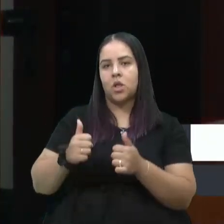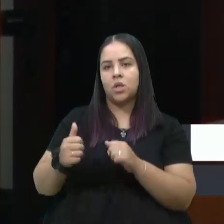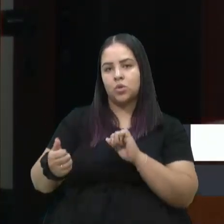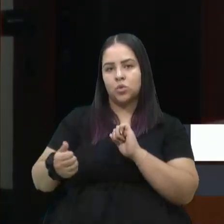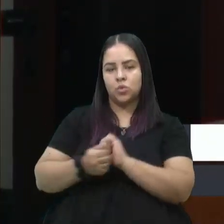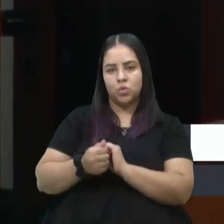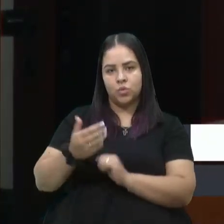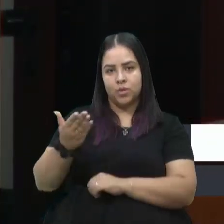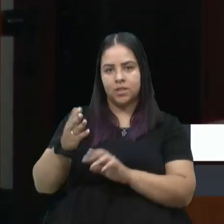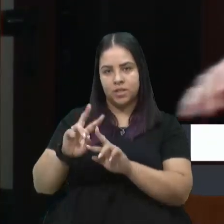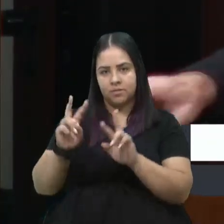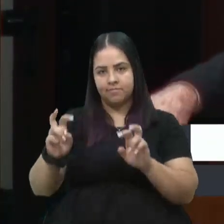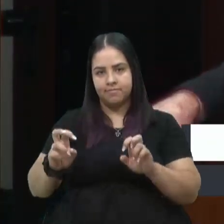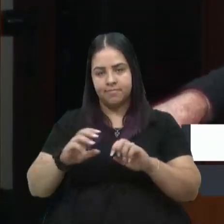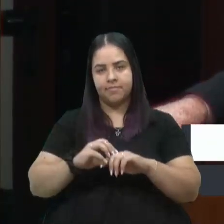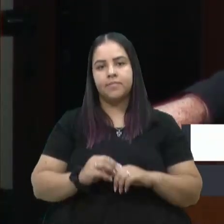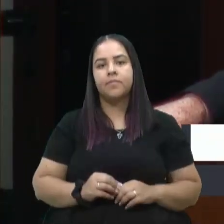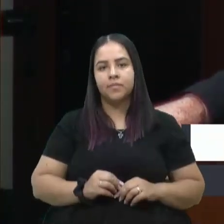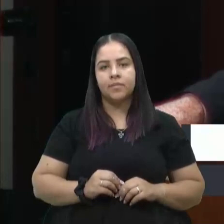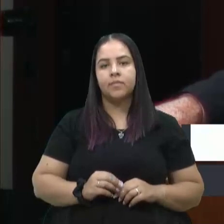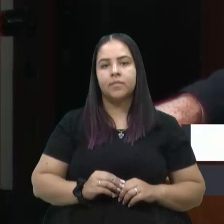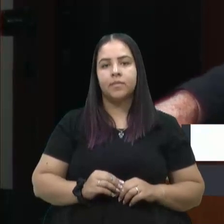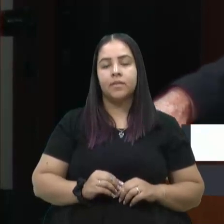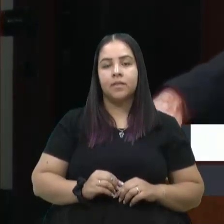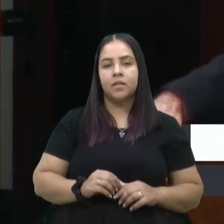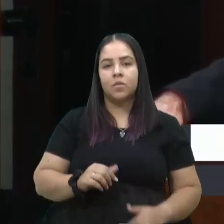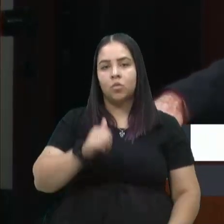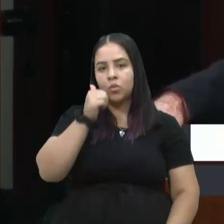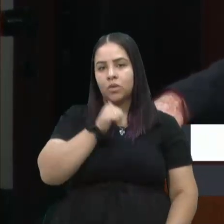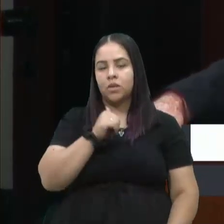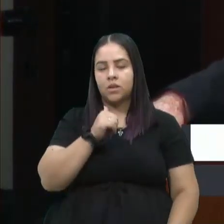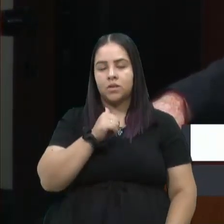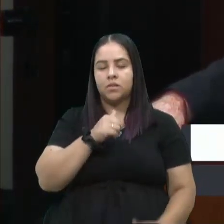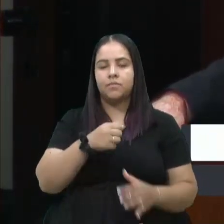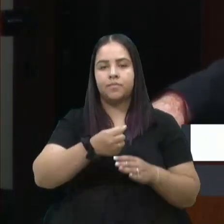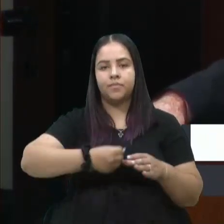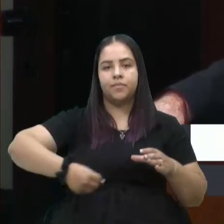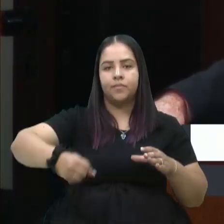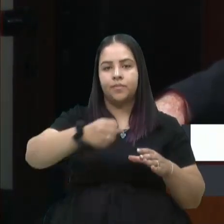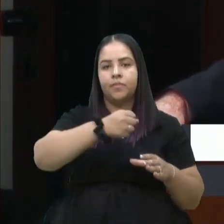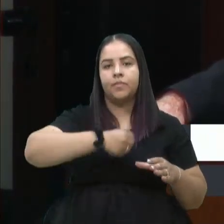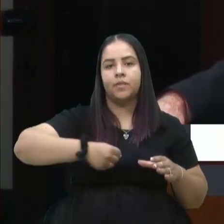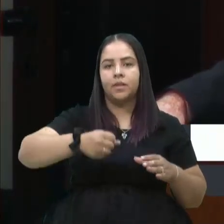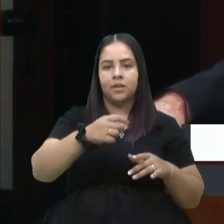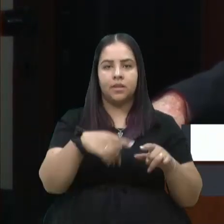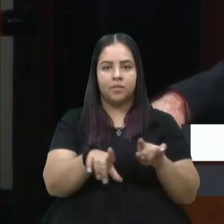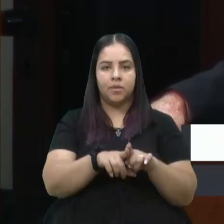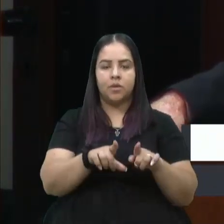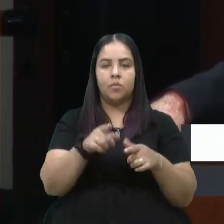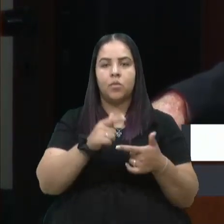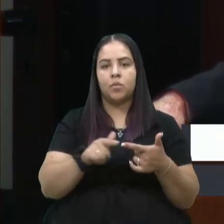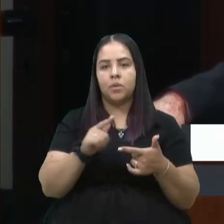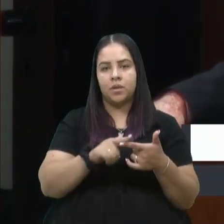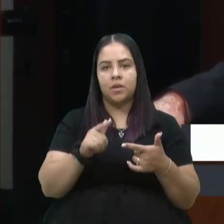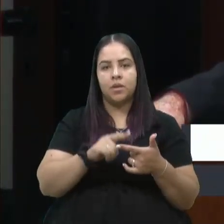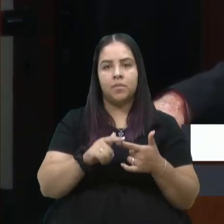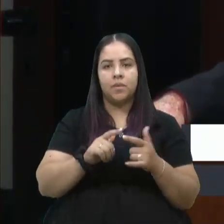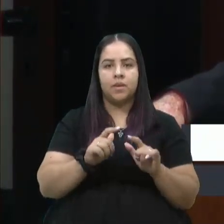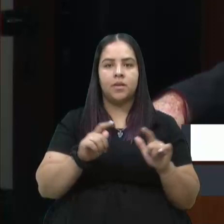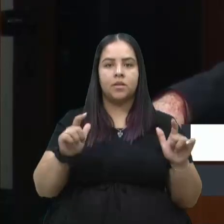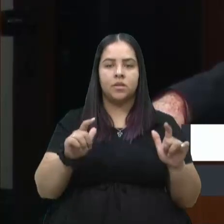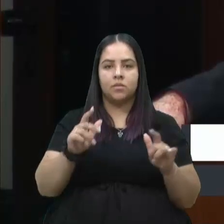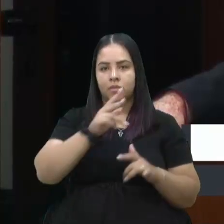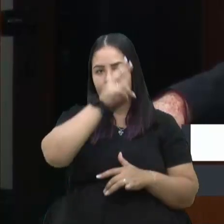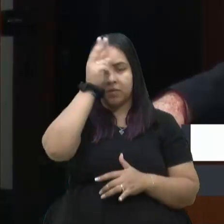a isso, as merendeiras também, que era um problema recorrente na prefeitura, era